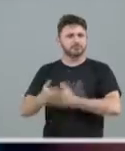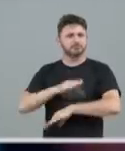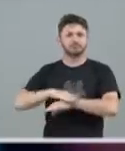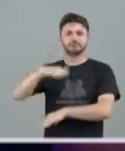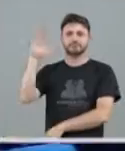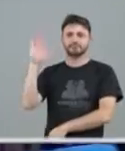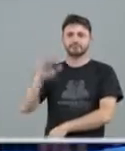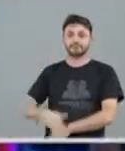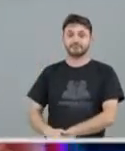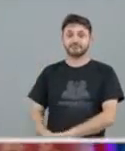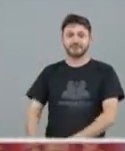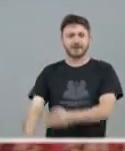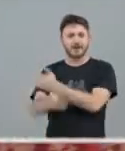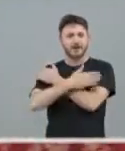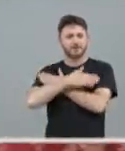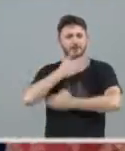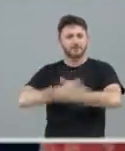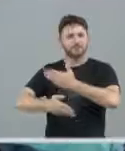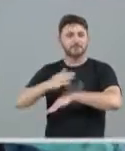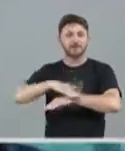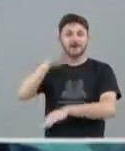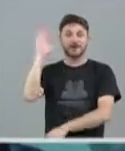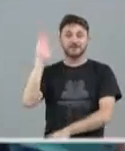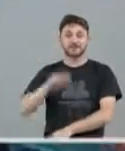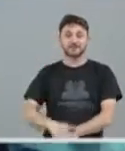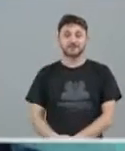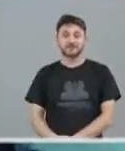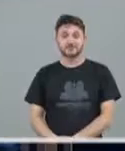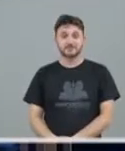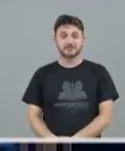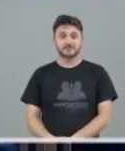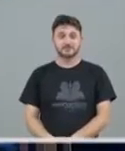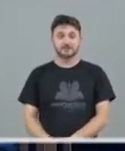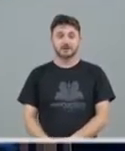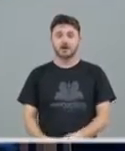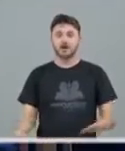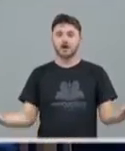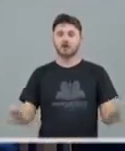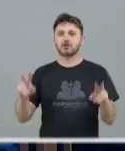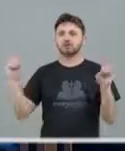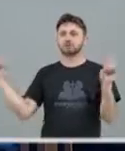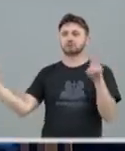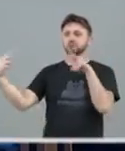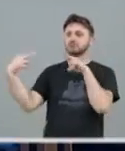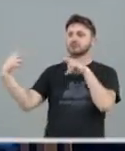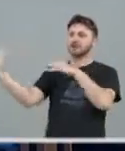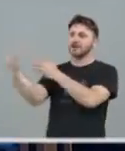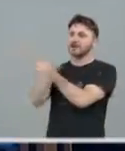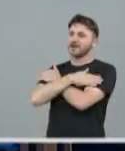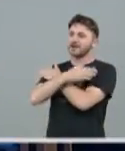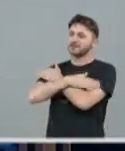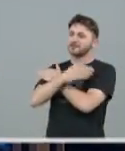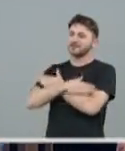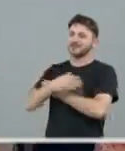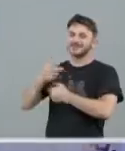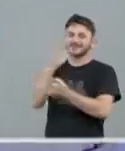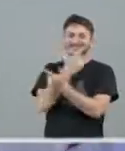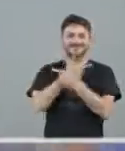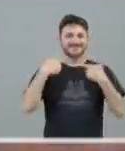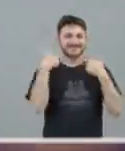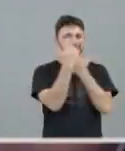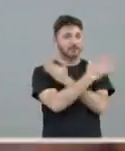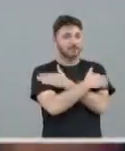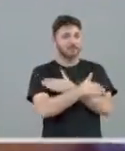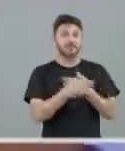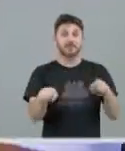Ame mais. Abrace mais. Abrace mais. Agora olha para quem tá do seu lado e dá um abração nele aí, faz favor. Você que tá